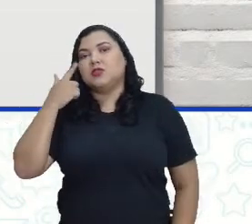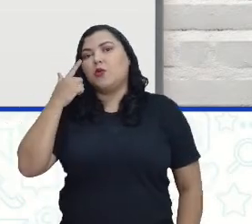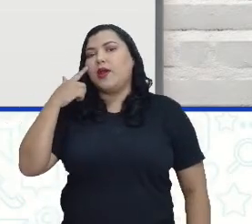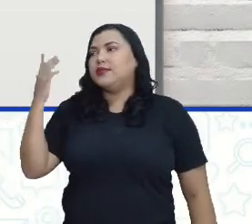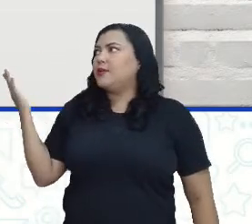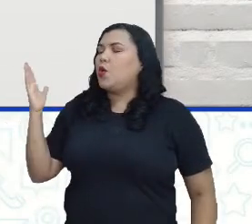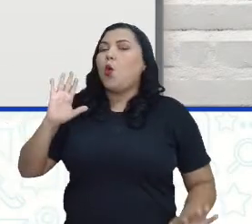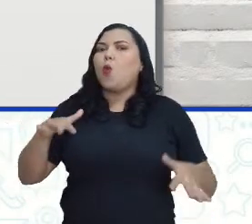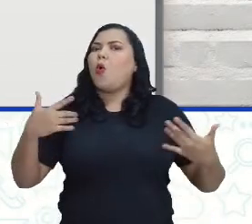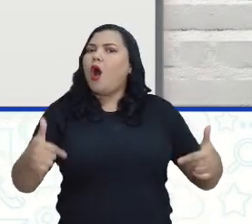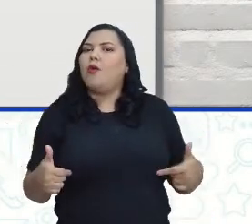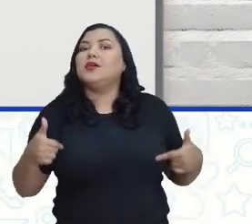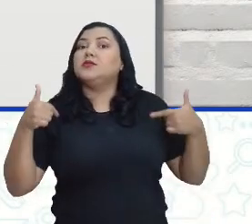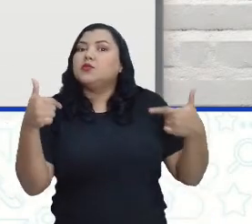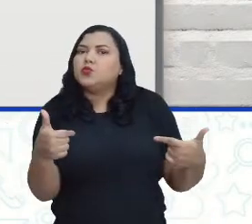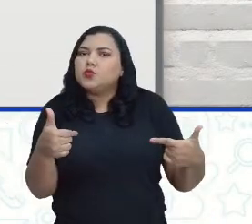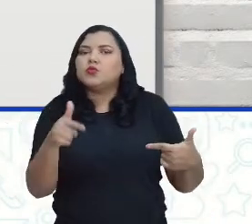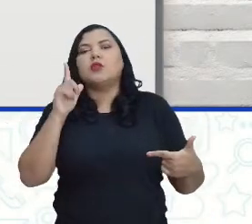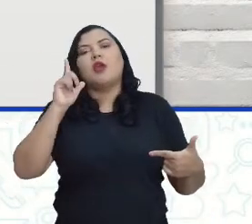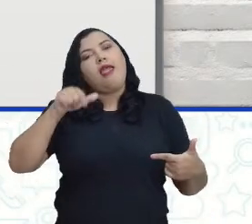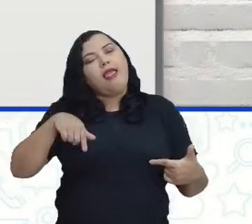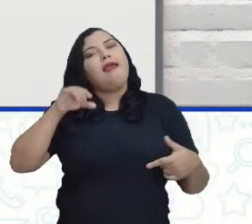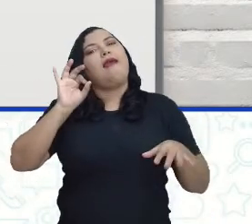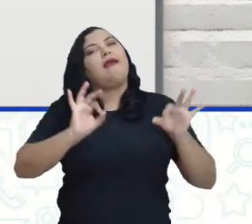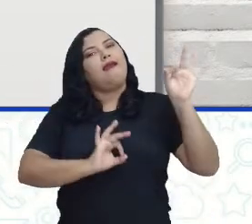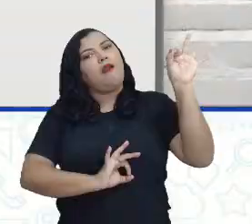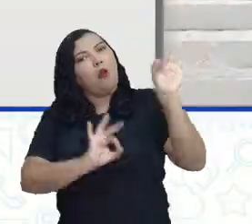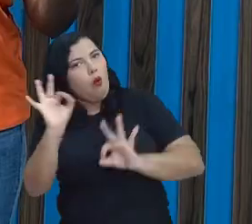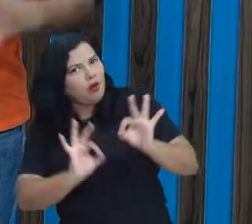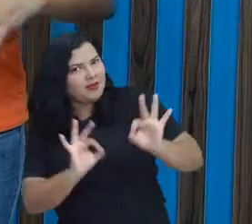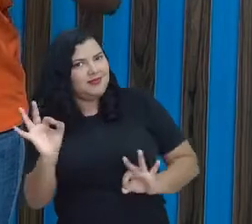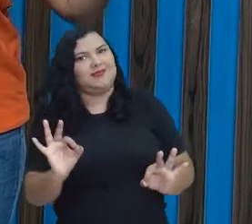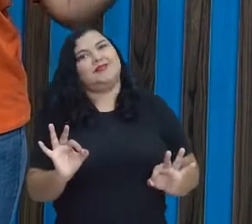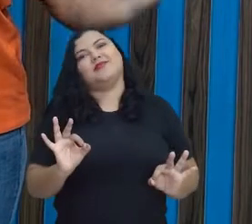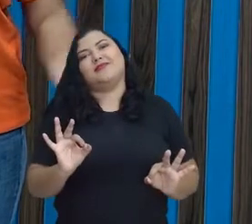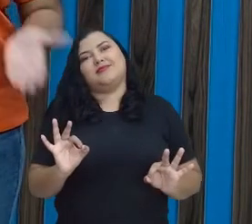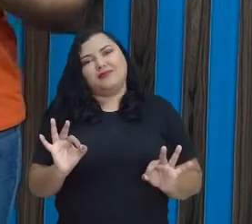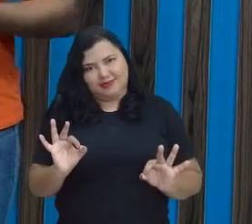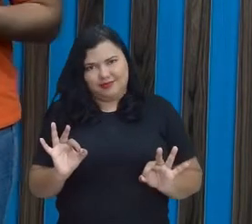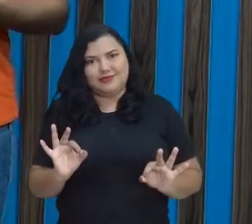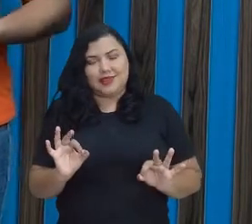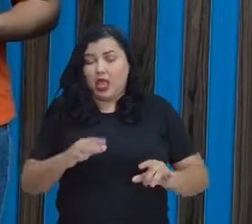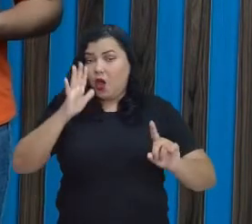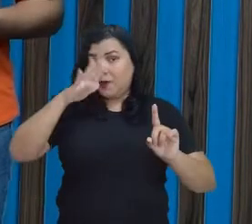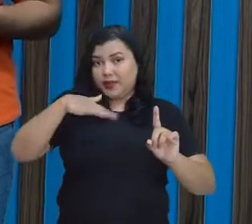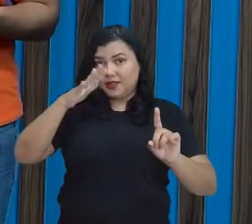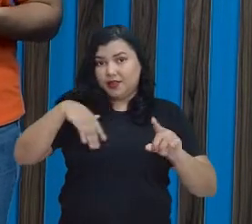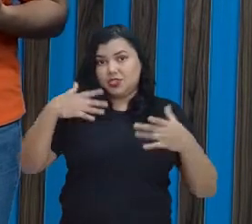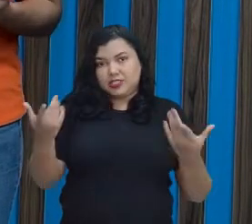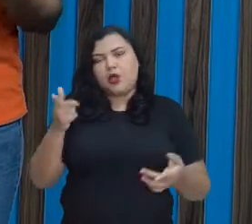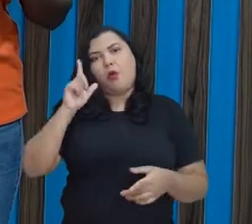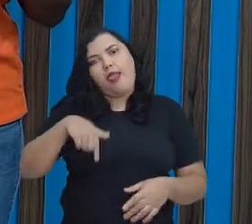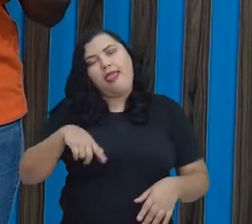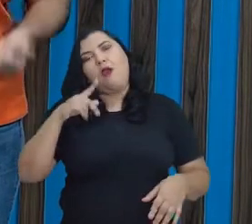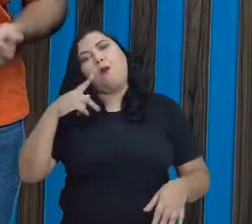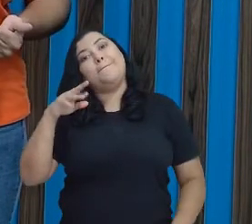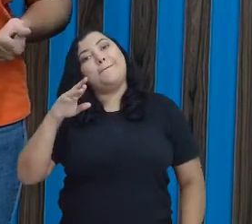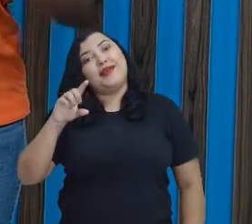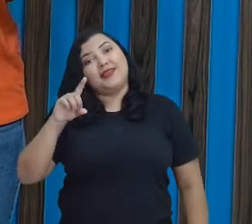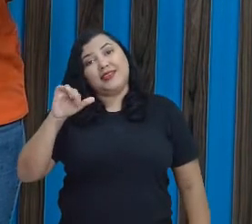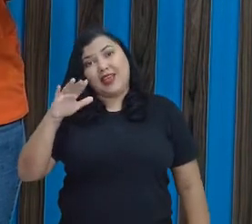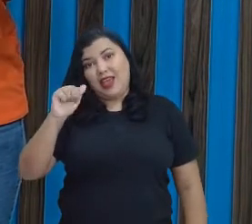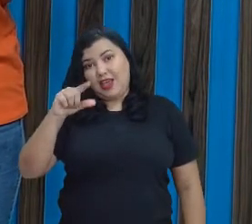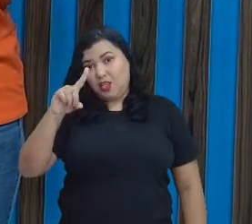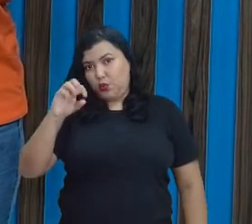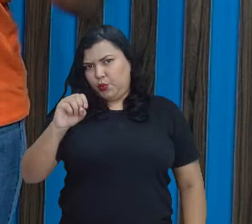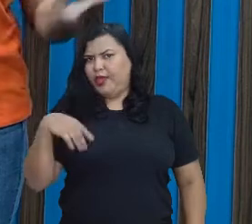foi a ação engendrada por eles? Qual foi a ação que eles praticaram? Organizaram a homenagem. Portanto, esse é o predicado.